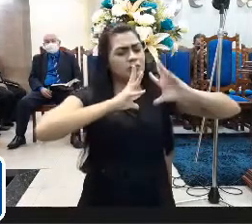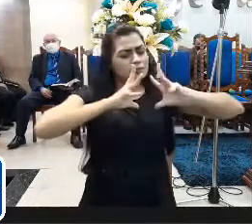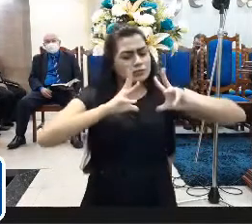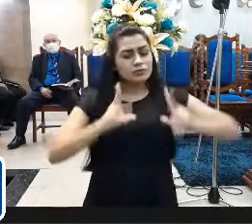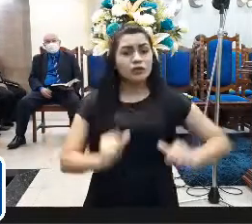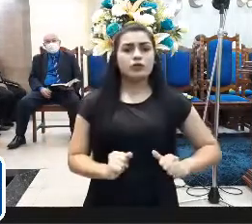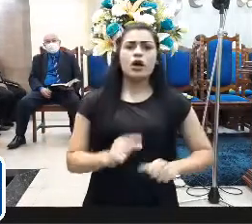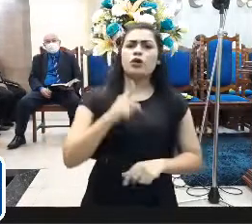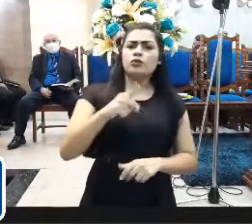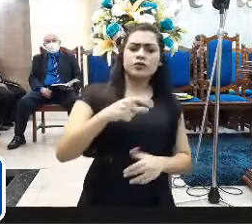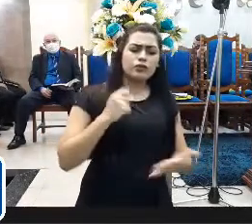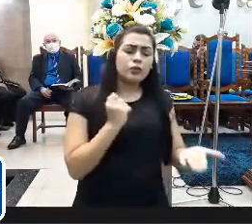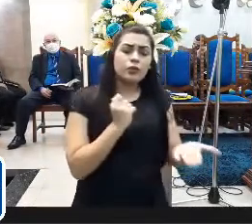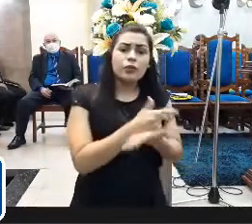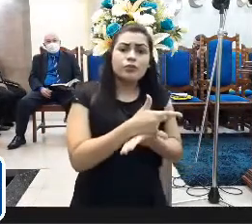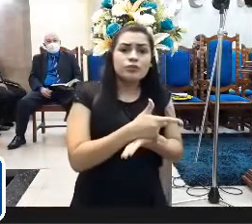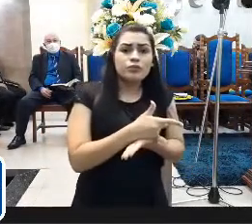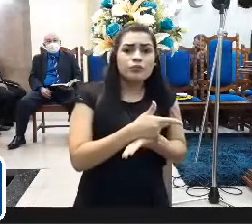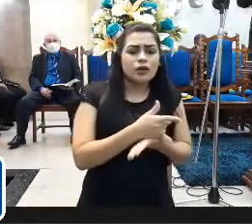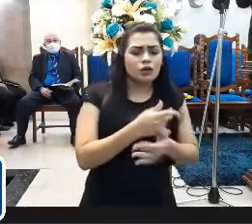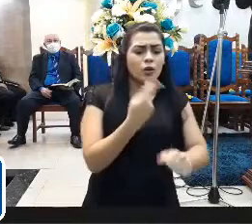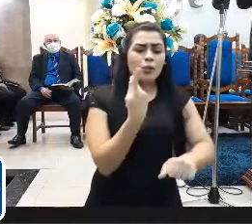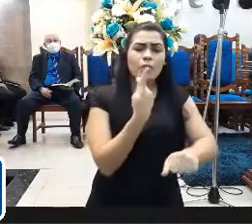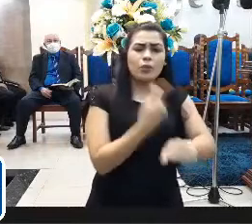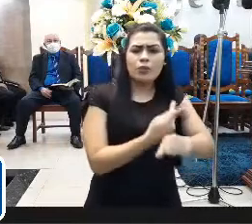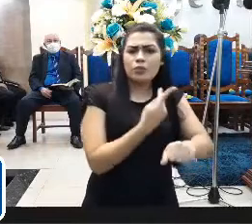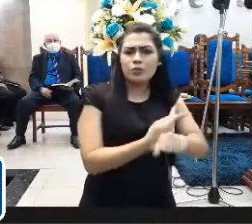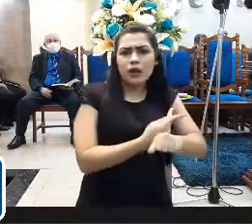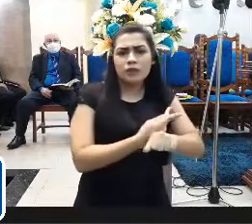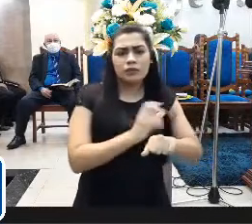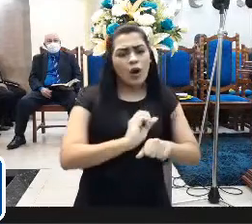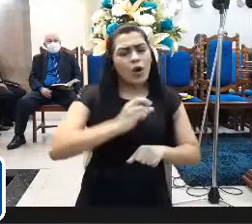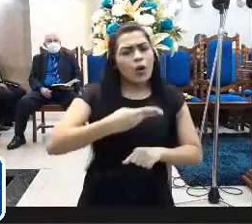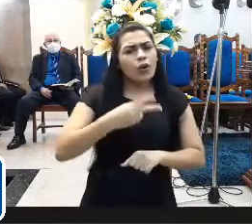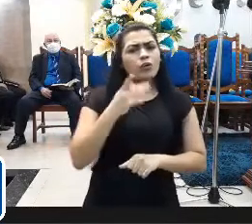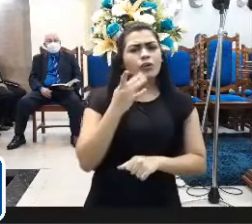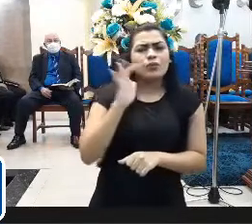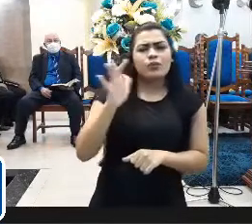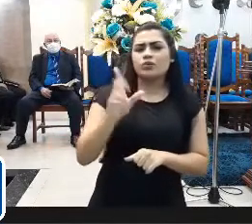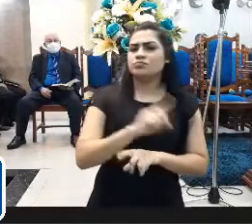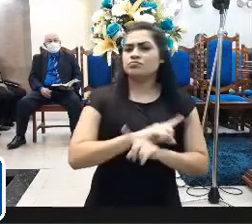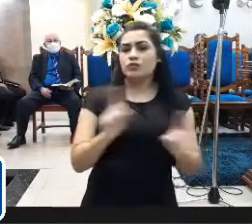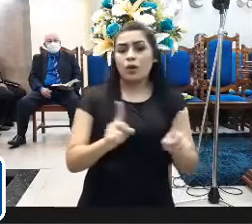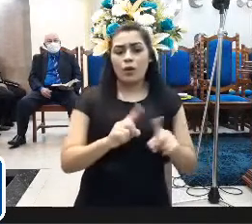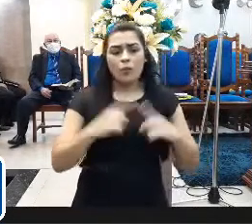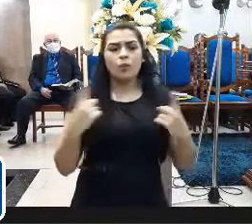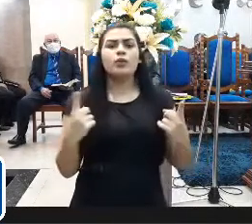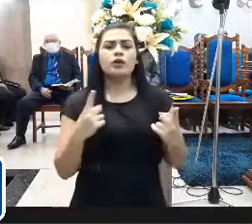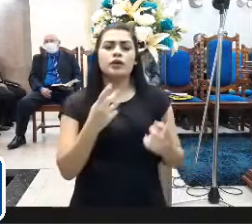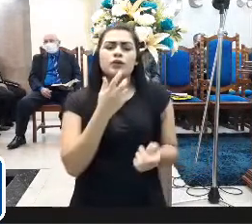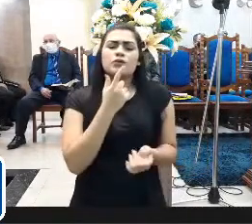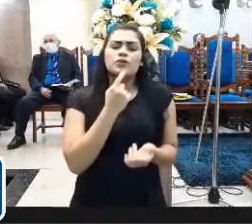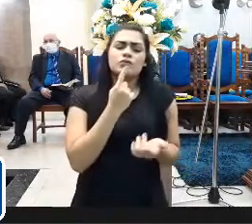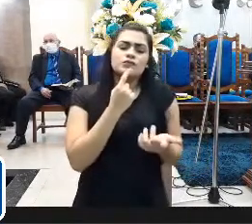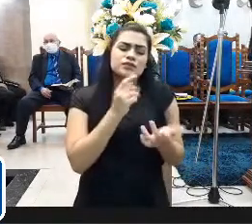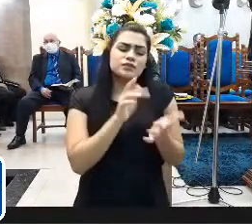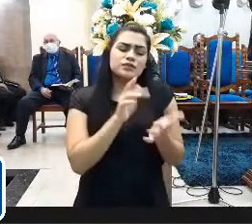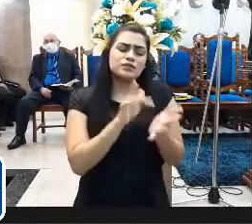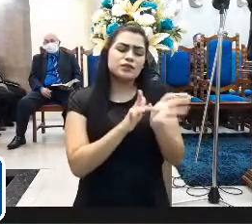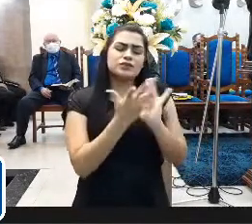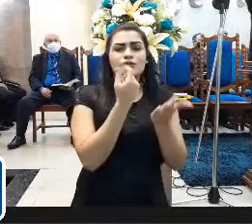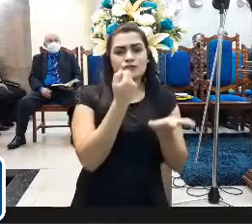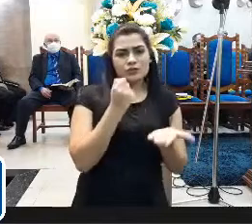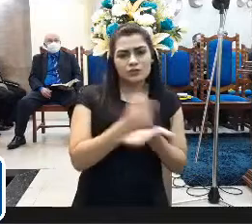não foi comprado com prata nem ouro, mas com precioso sangue de Jesus. Quando olhar para trás, olhe